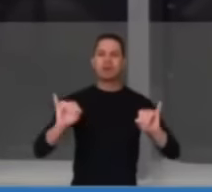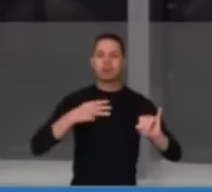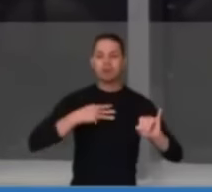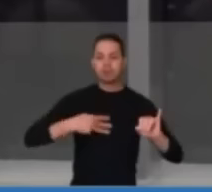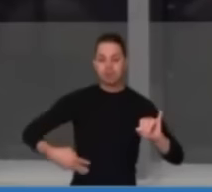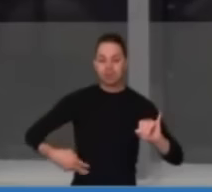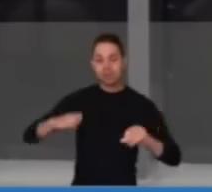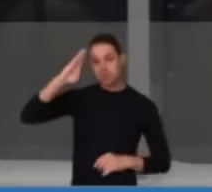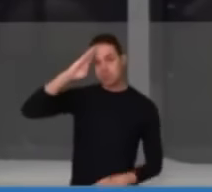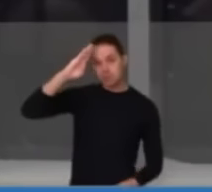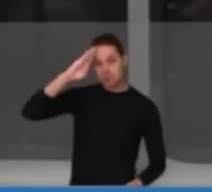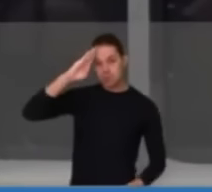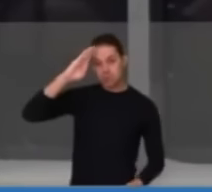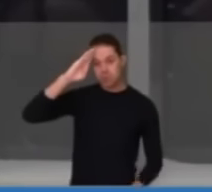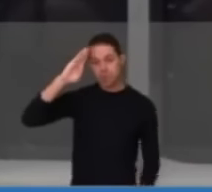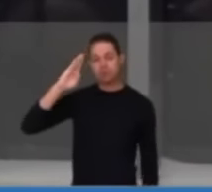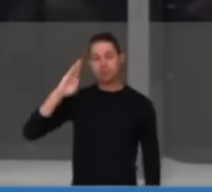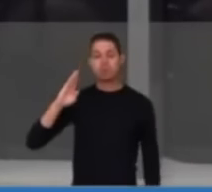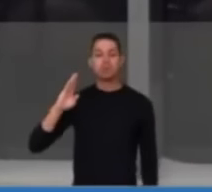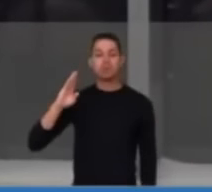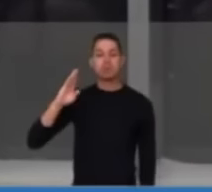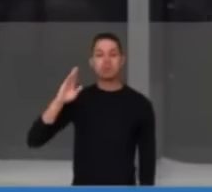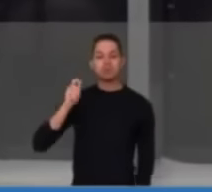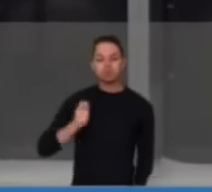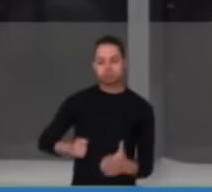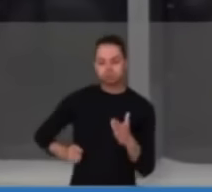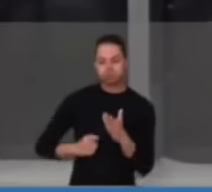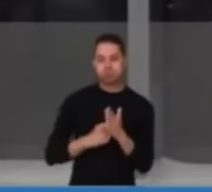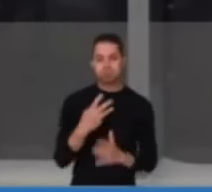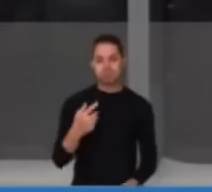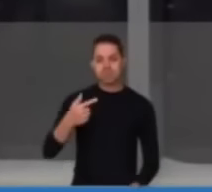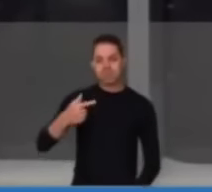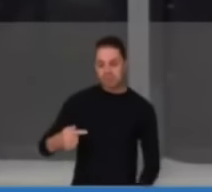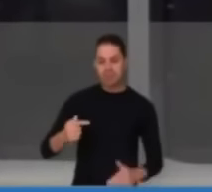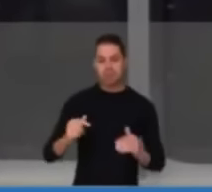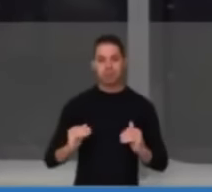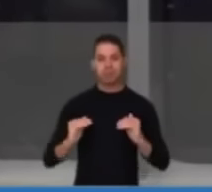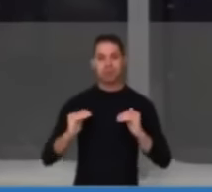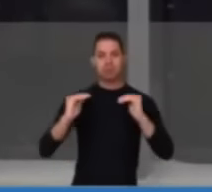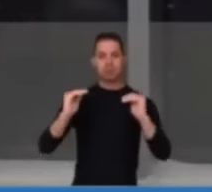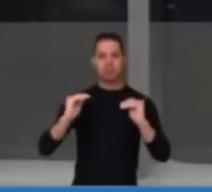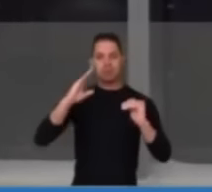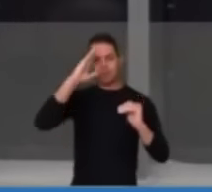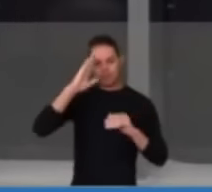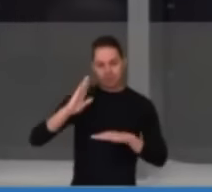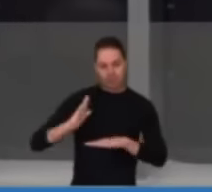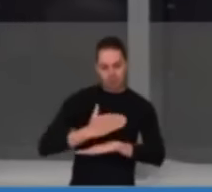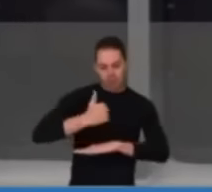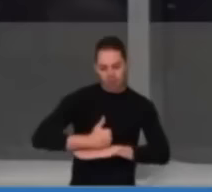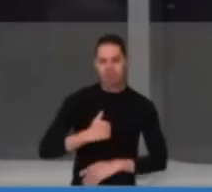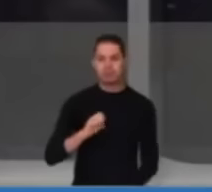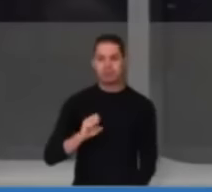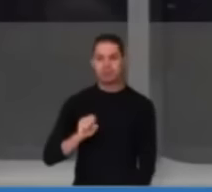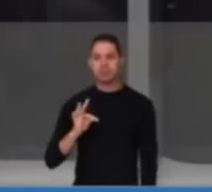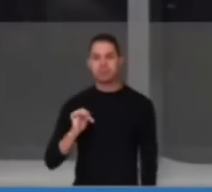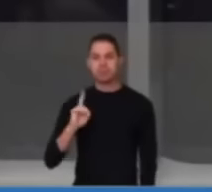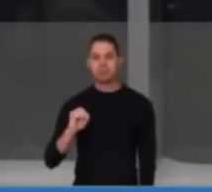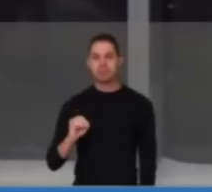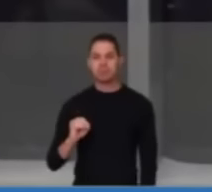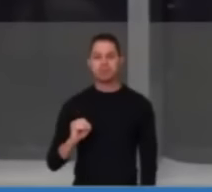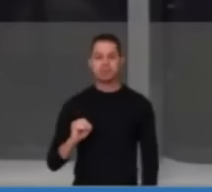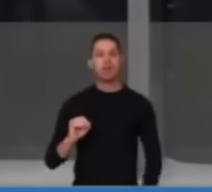exército do exército brasileiro indiciou 37 altas patentes do exército por golpe de estado ou seja teve